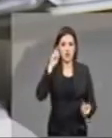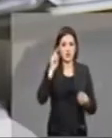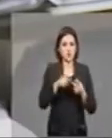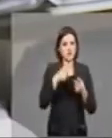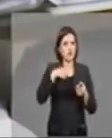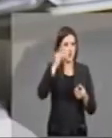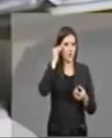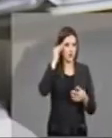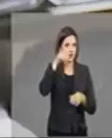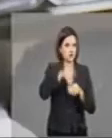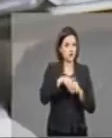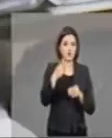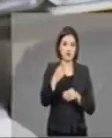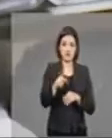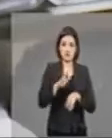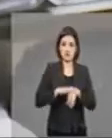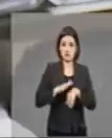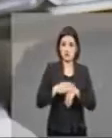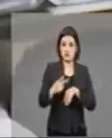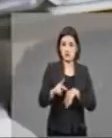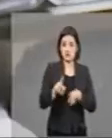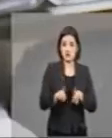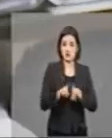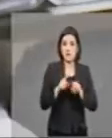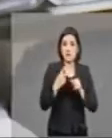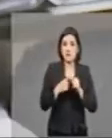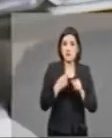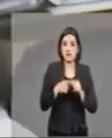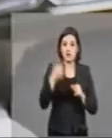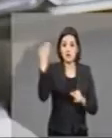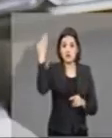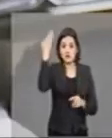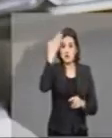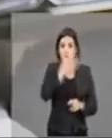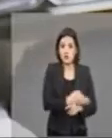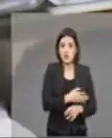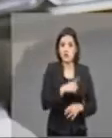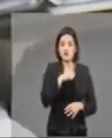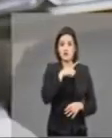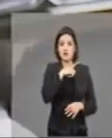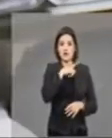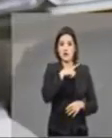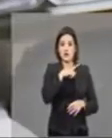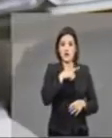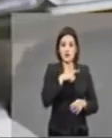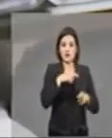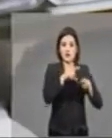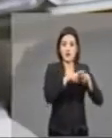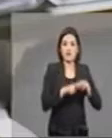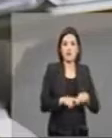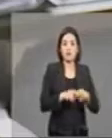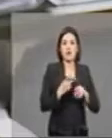voto. A licitude das provas, cuja produção dispensa o prévio autorização judicial e da busca e